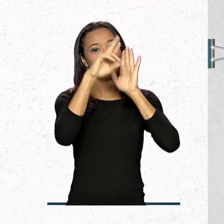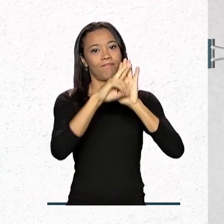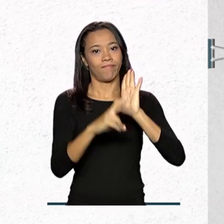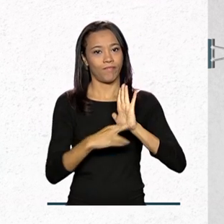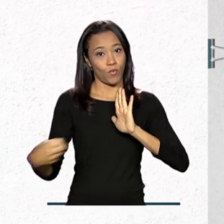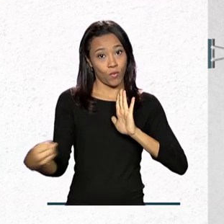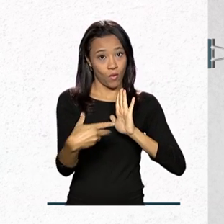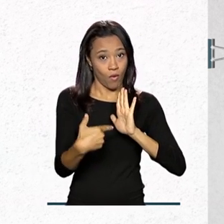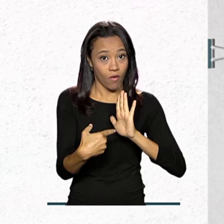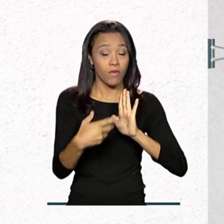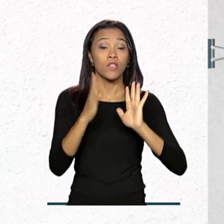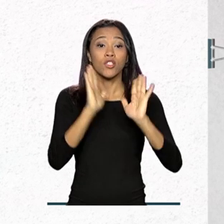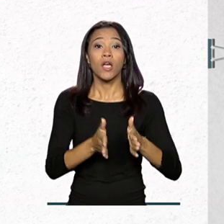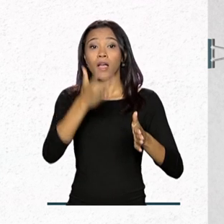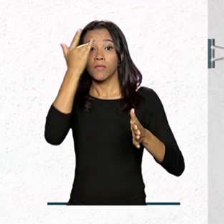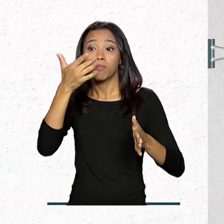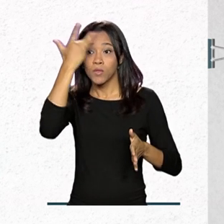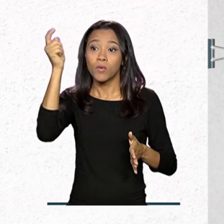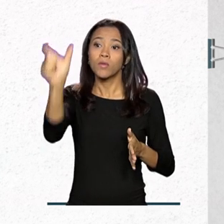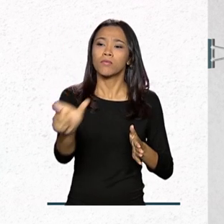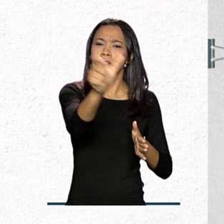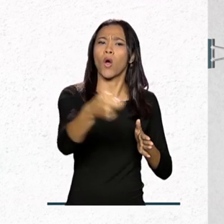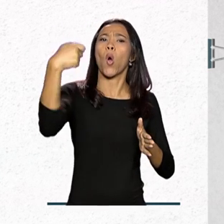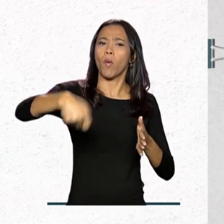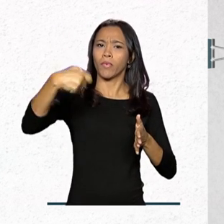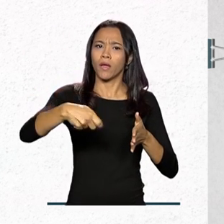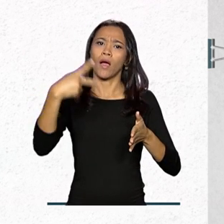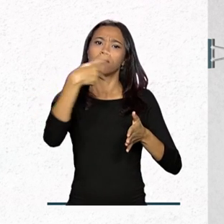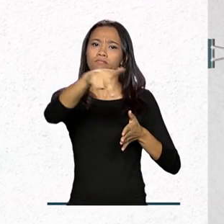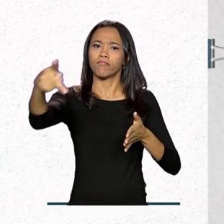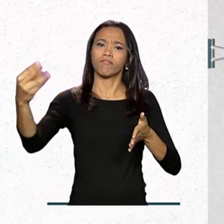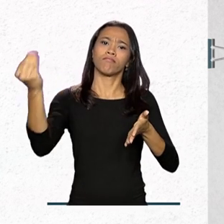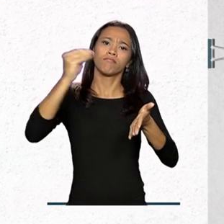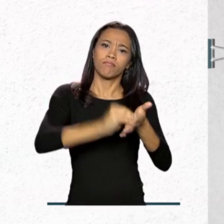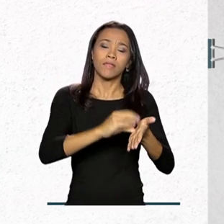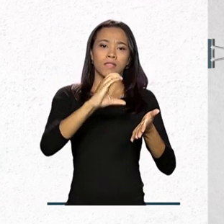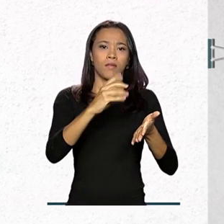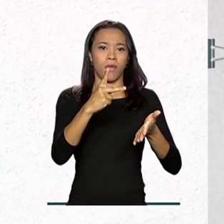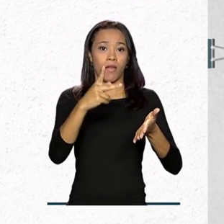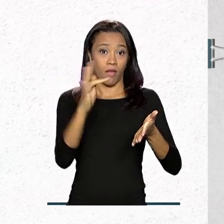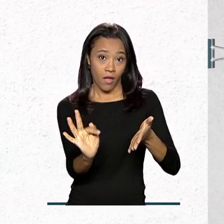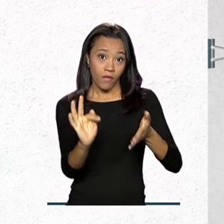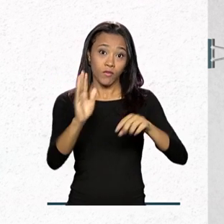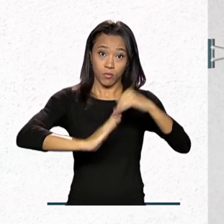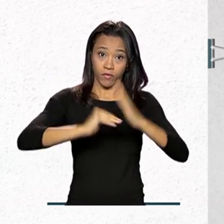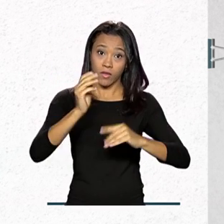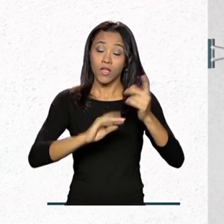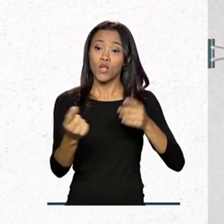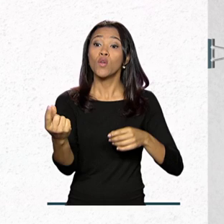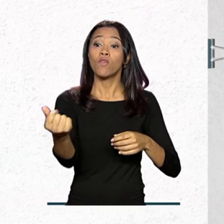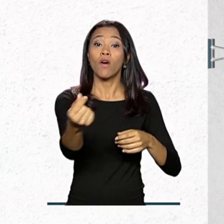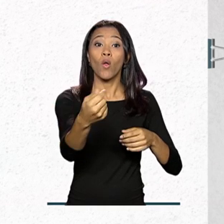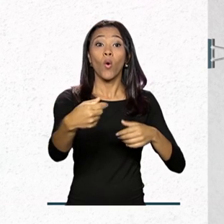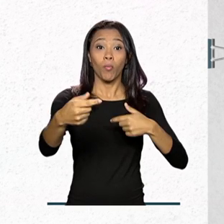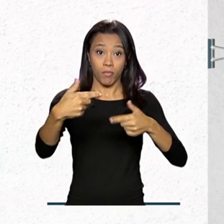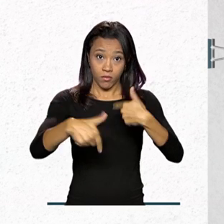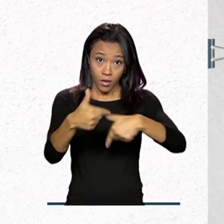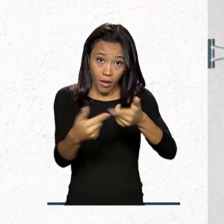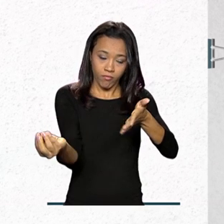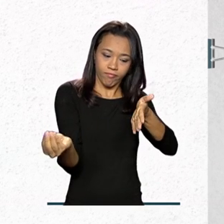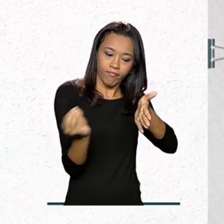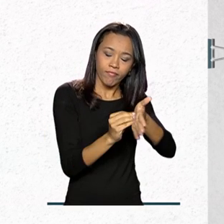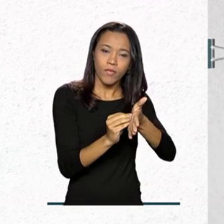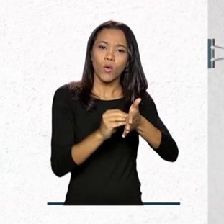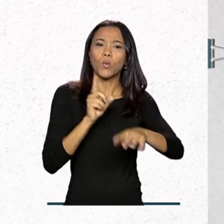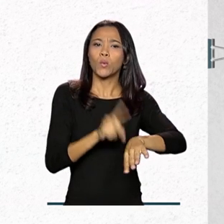determinação. Já os clientes continuam obrigados a inserir o CPF dos profissionais e a quantia paga pelos serviços. O prazo